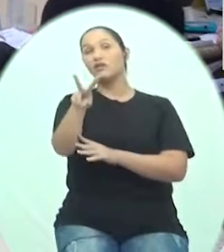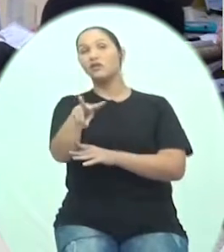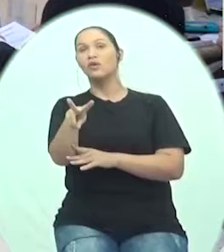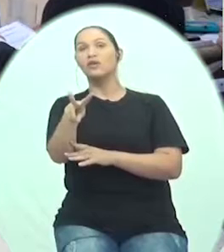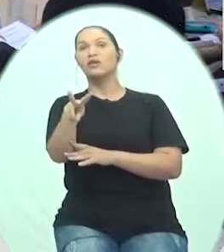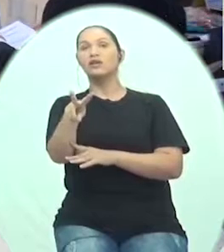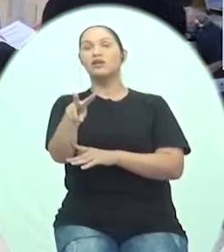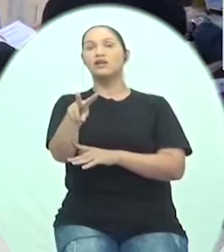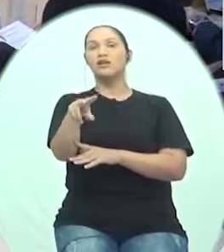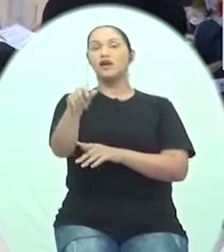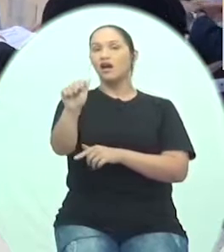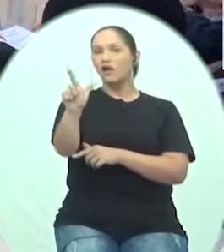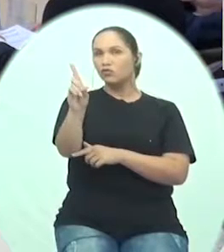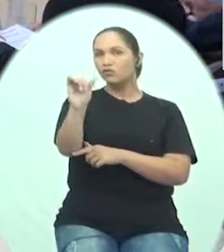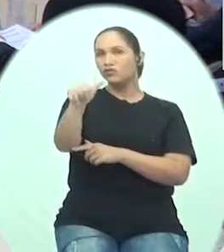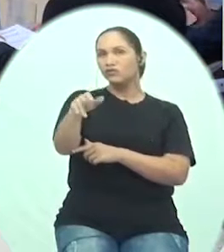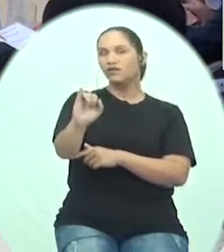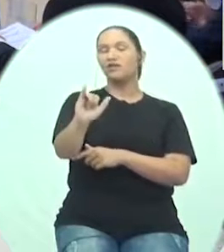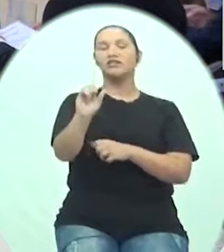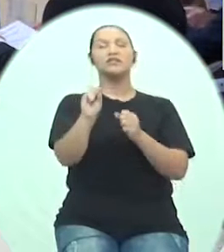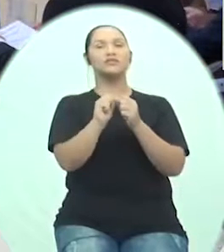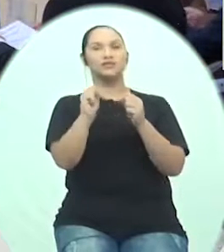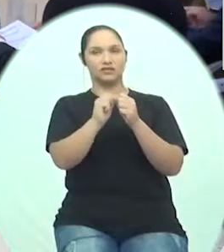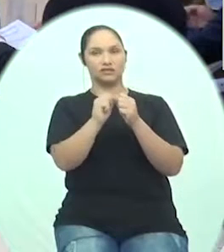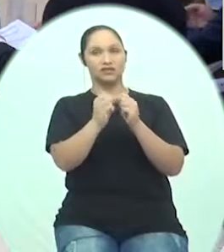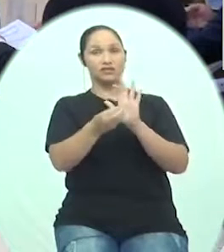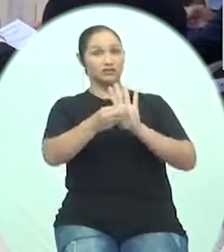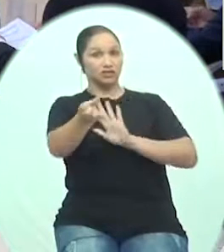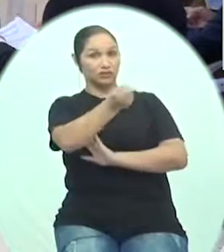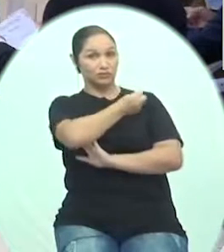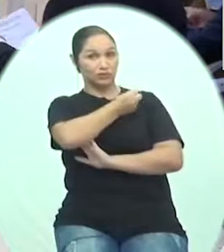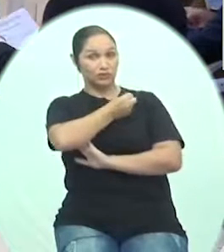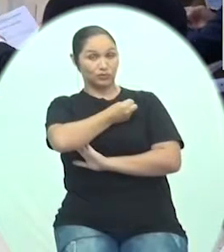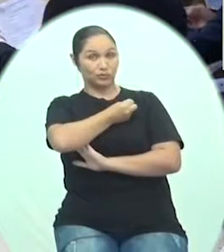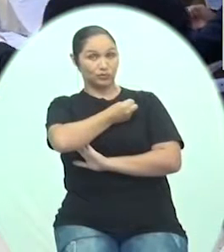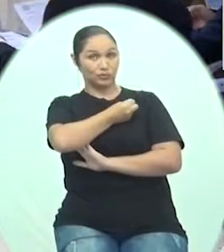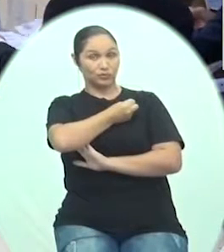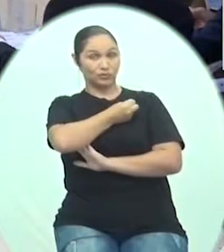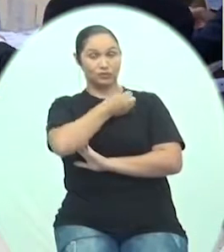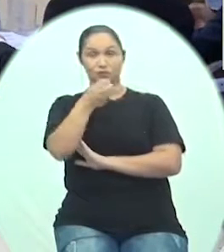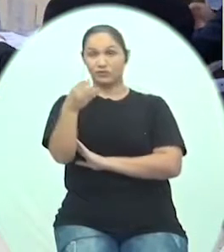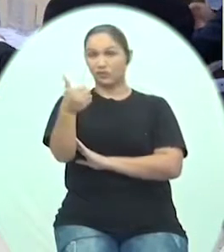vereador aldinei potele indicação número